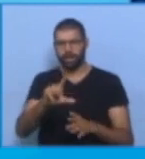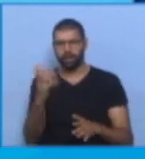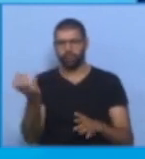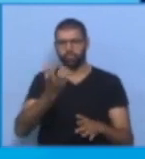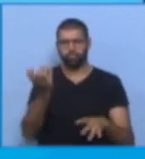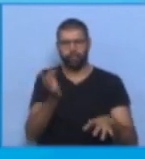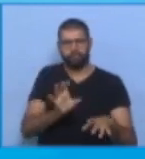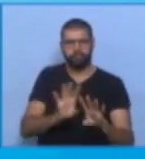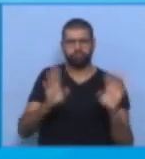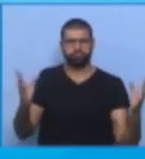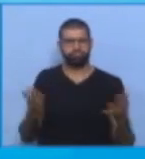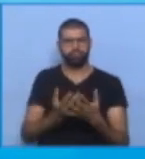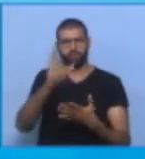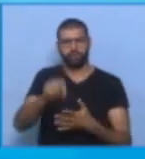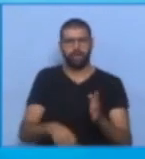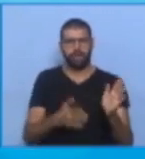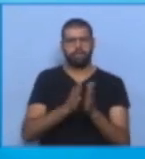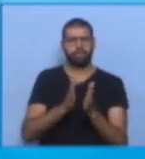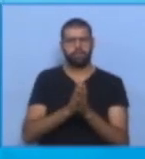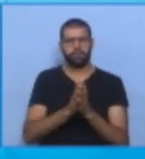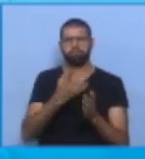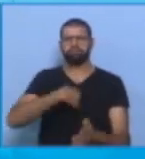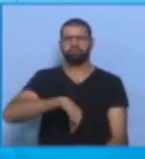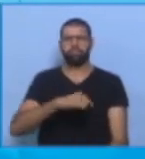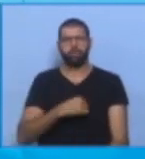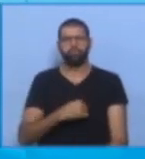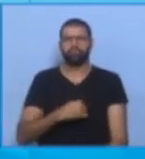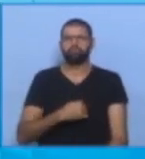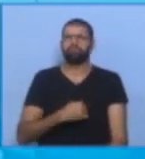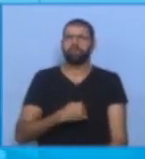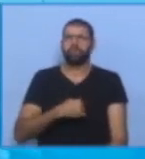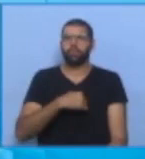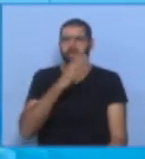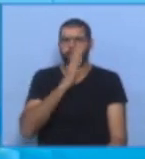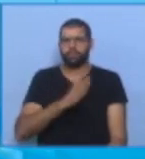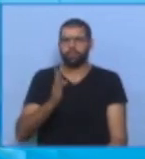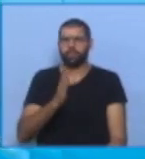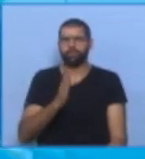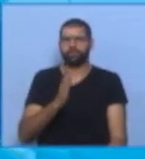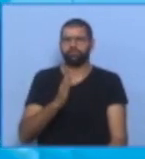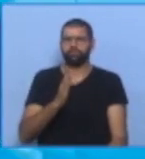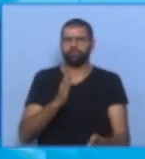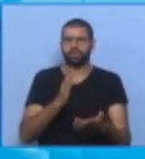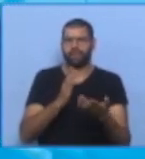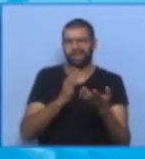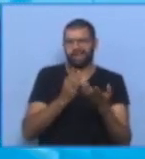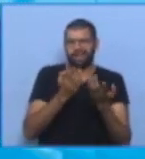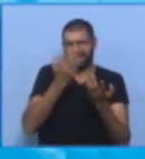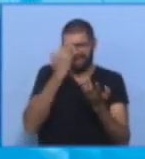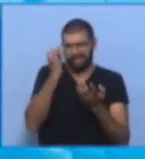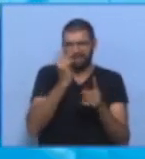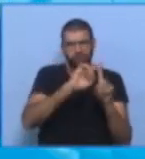geral, também a liturgia, nós estamos habituados a partir de vários